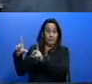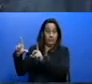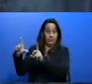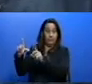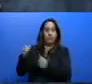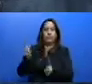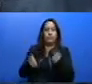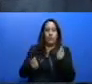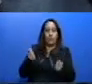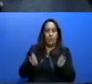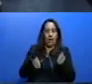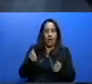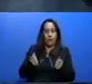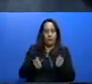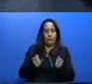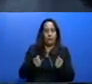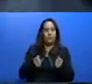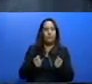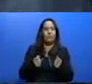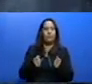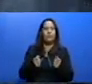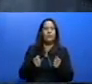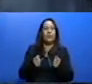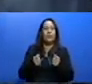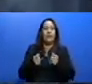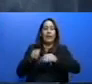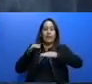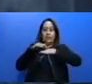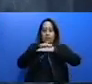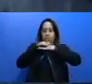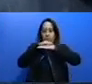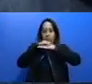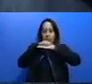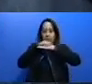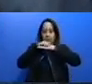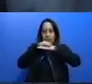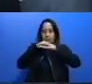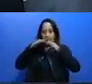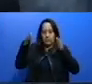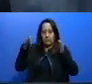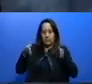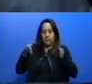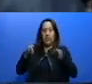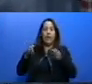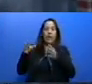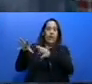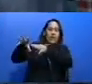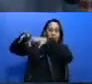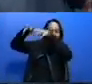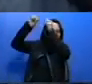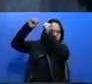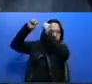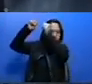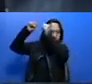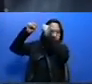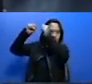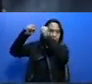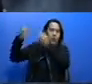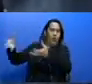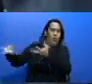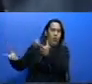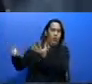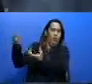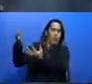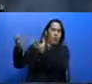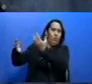temos um carro parado. E esse metal do carro, da lataria, absorve o calor. Ou